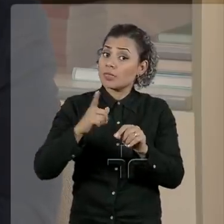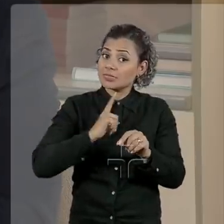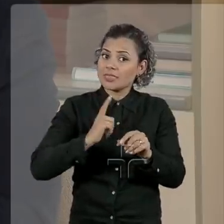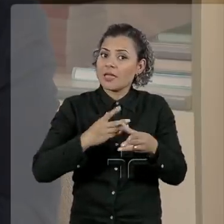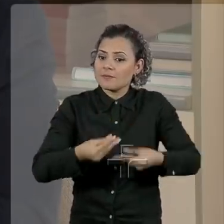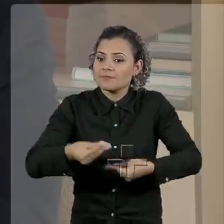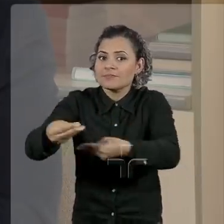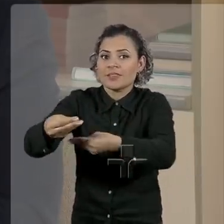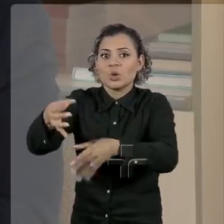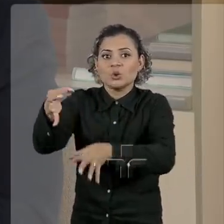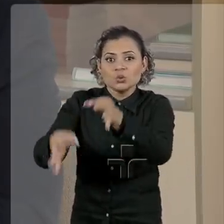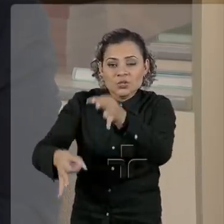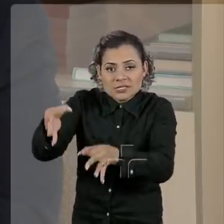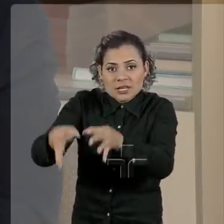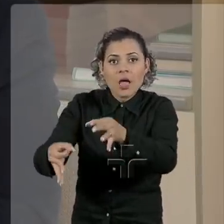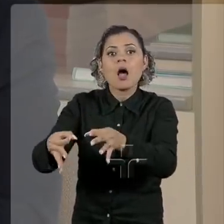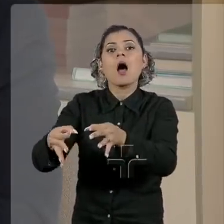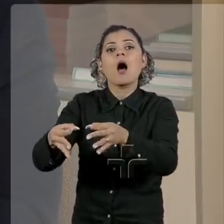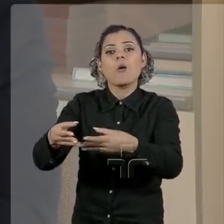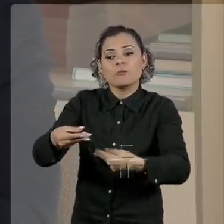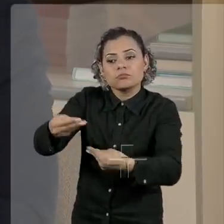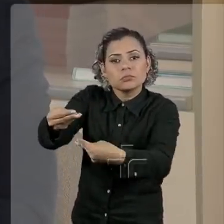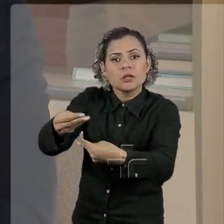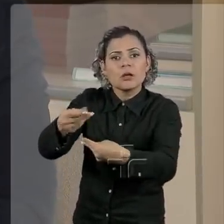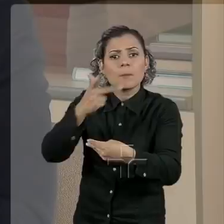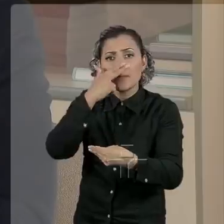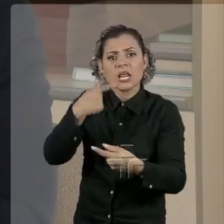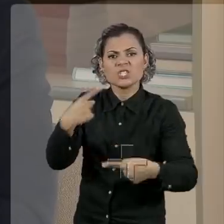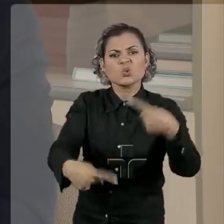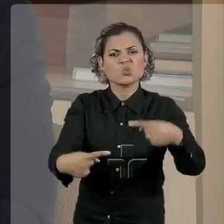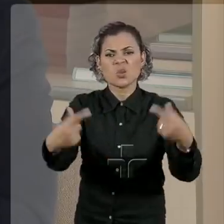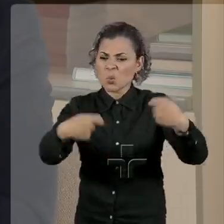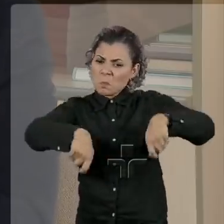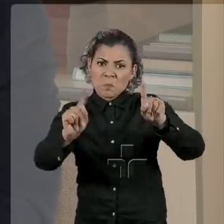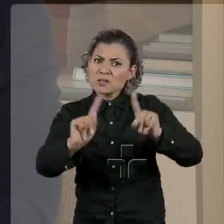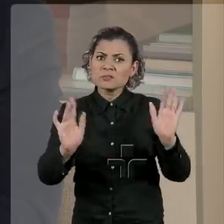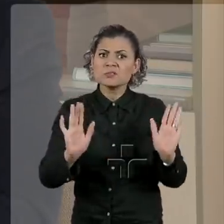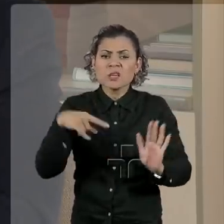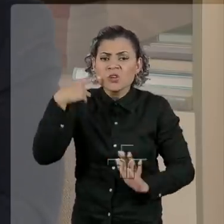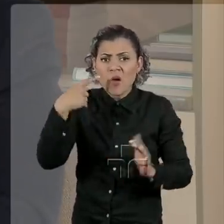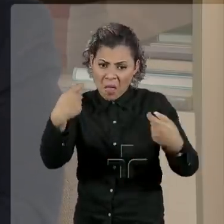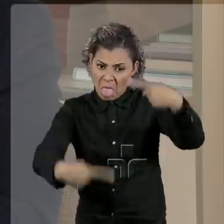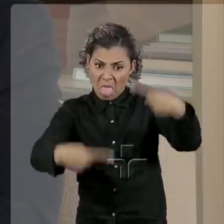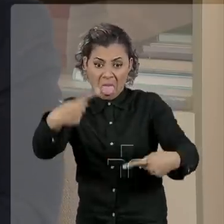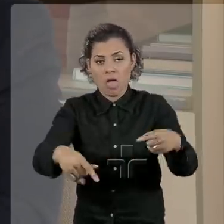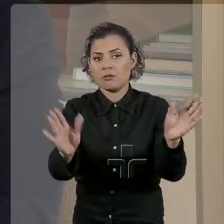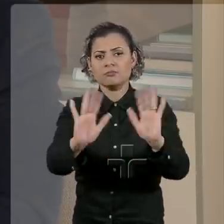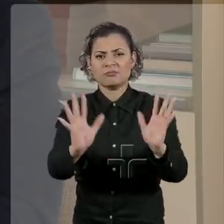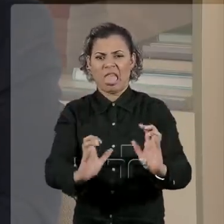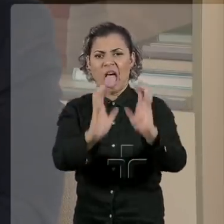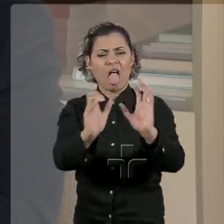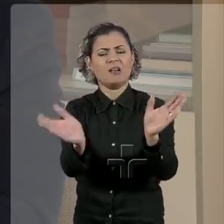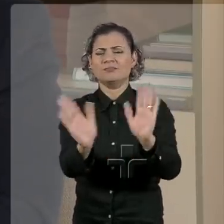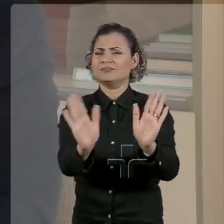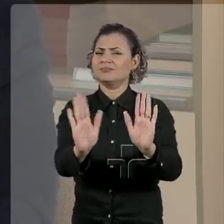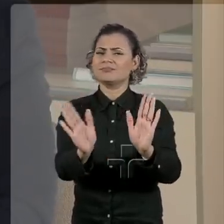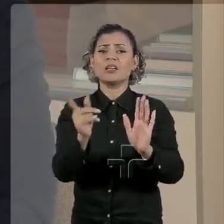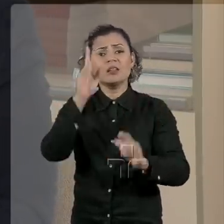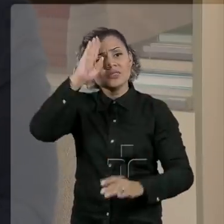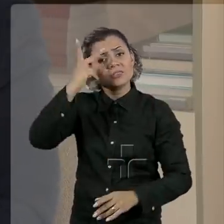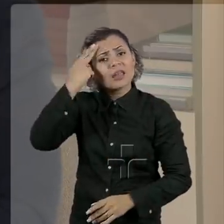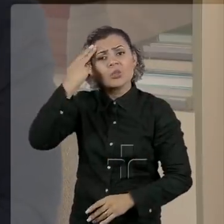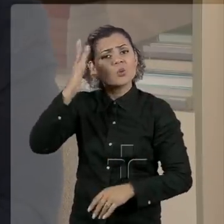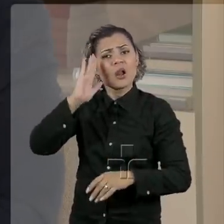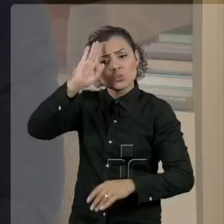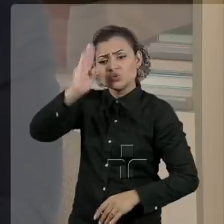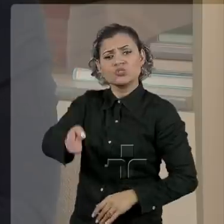questões judiciais, onde não haja nenhum tipo de discussão, você trazer isso para o extrajudicial,